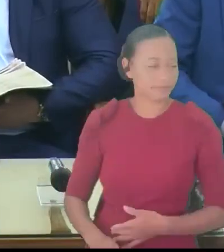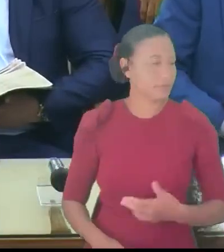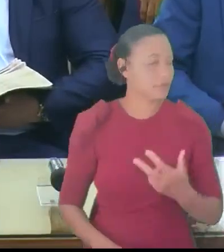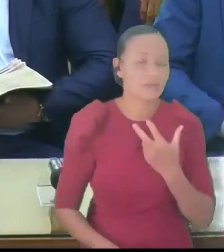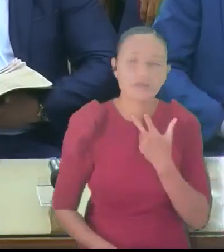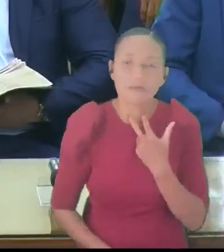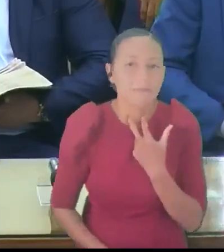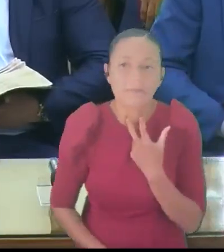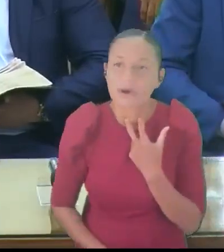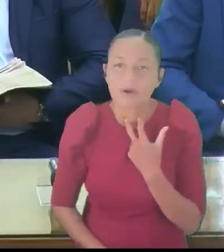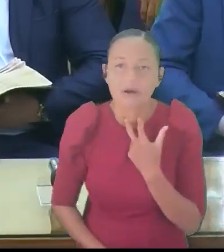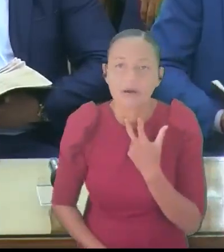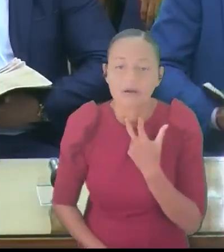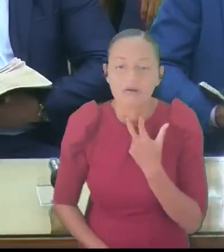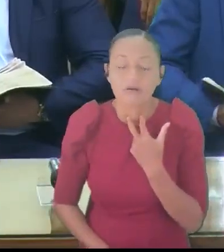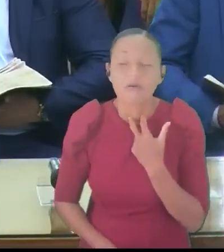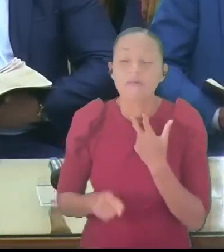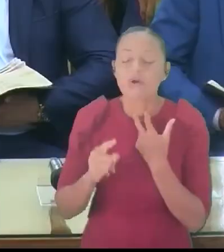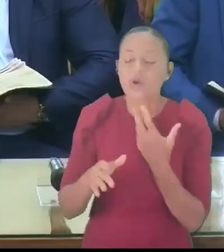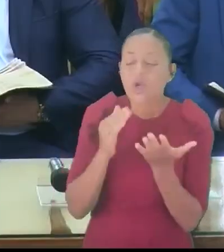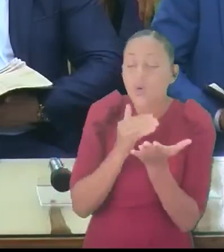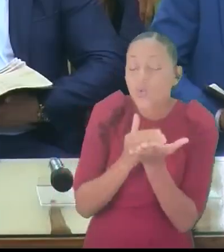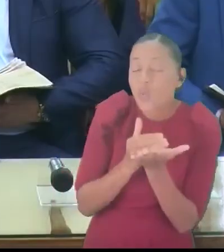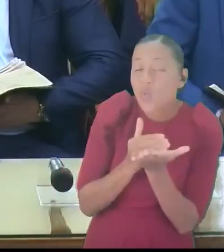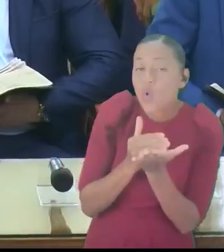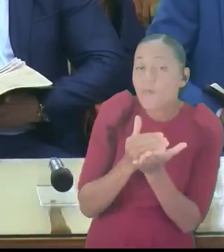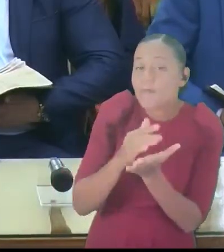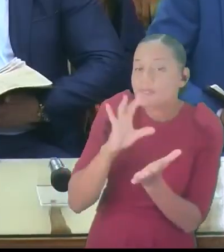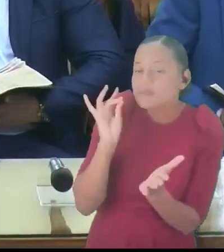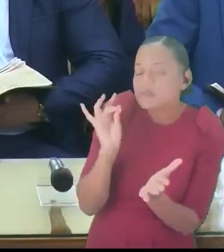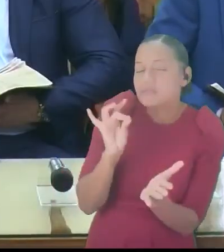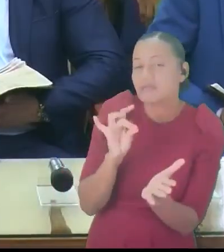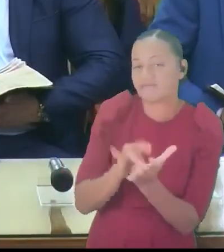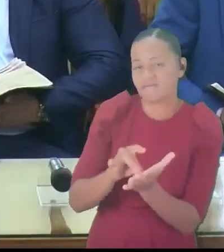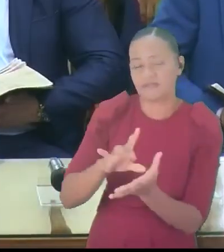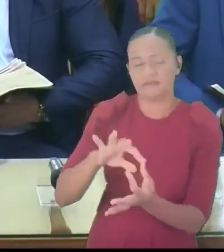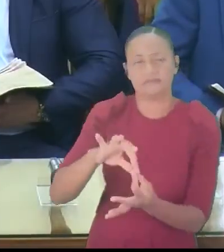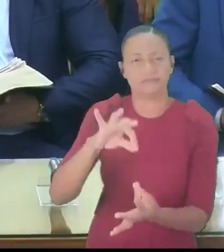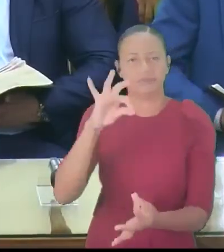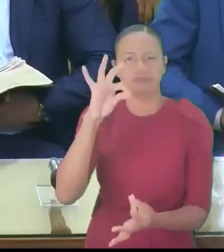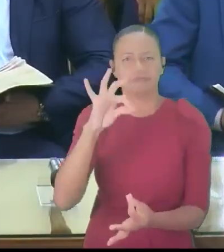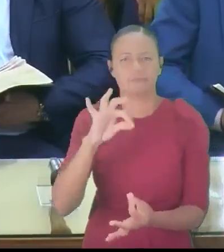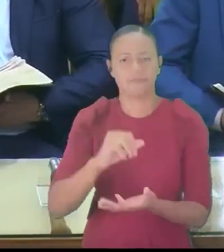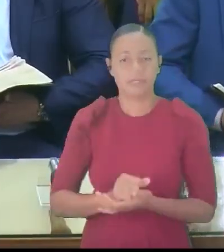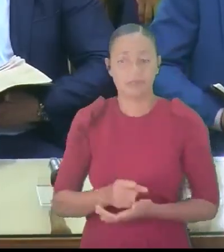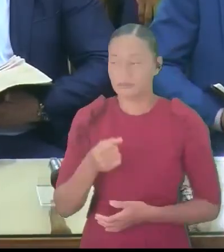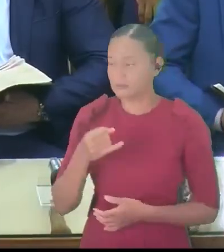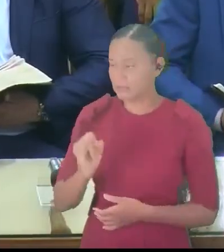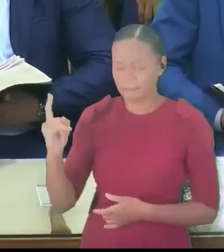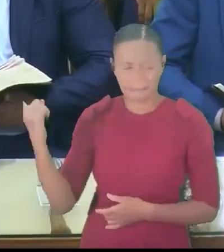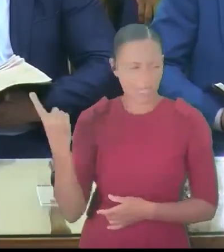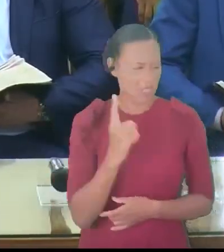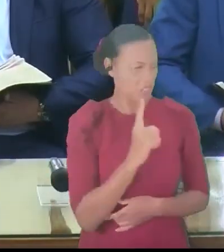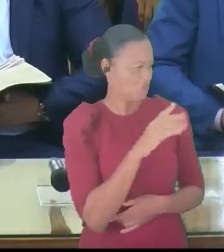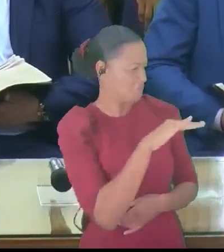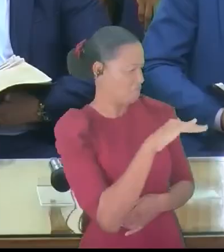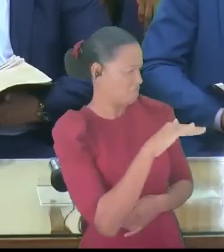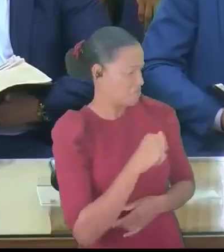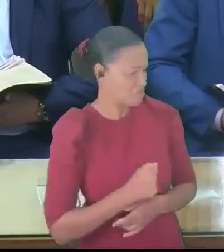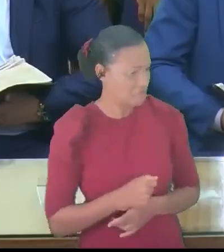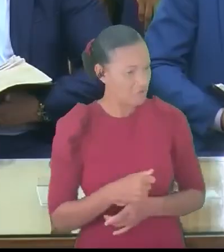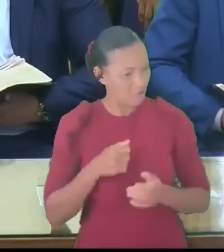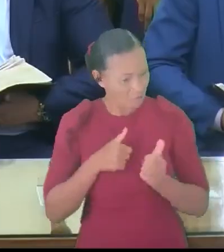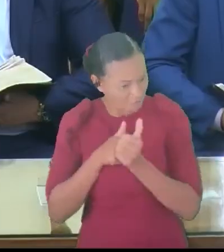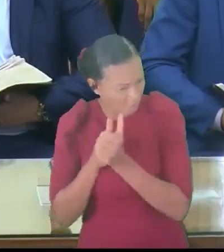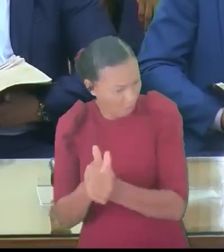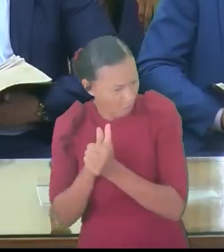posso, porque ele era sombra das realidades espirituais. E se alguém disser, você tem que guardar o Antigo